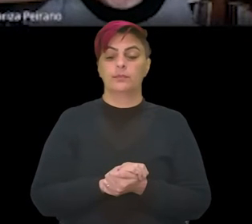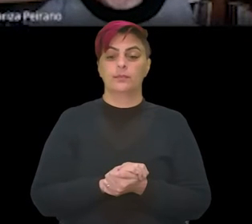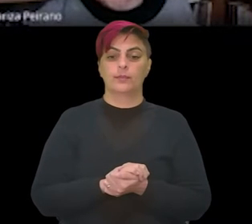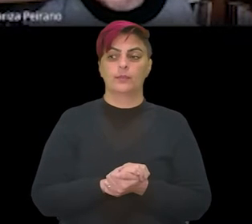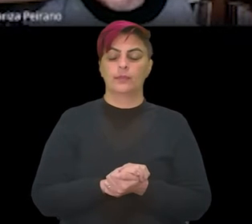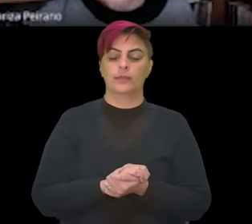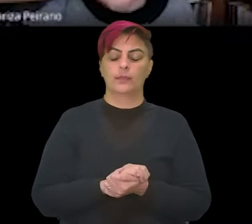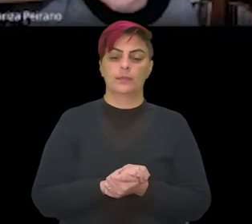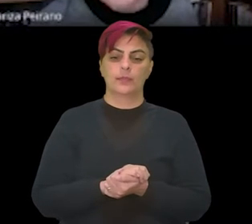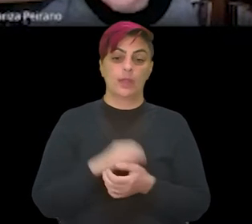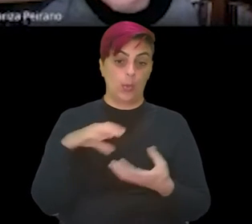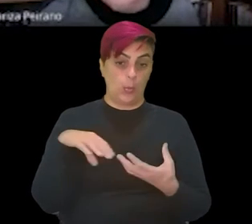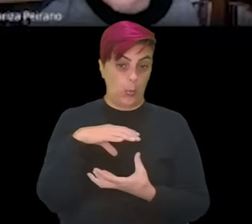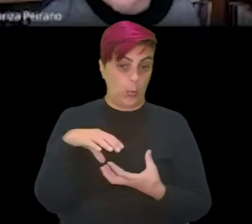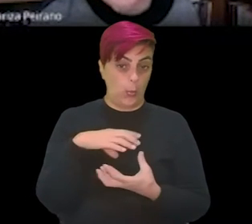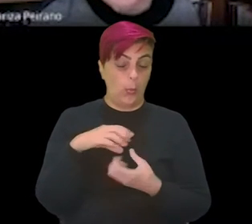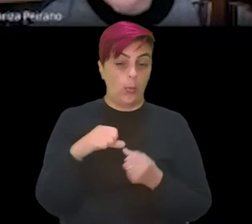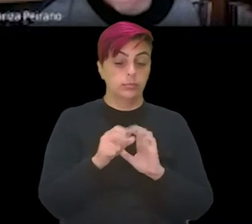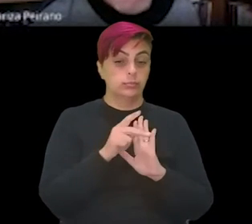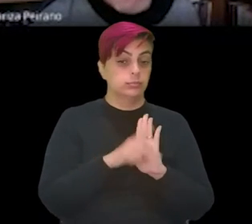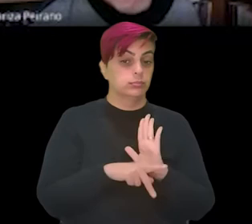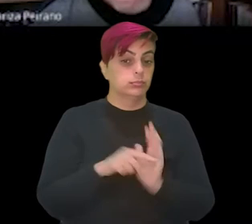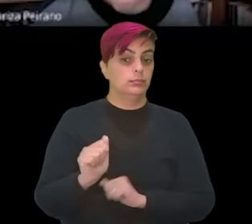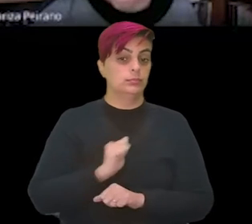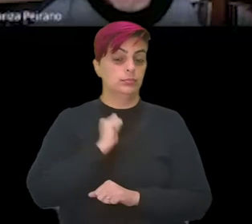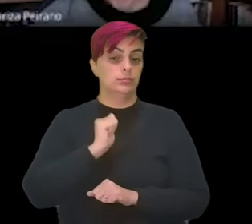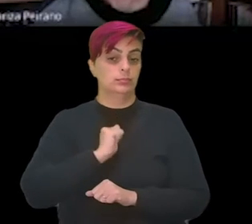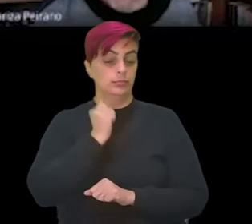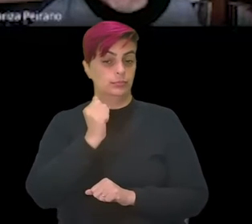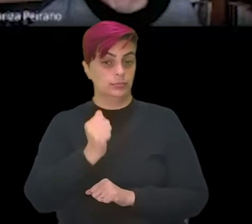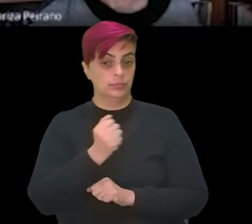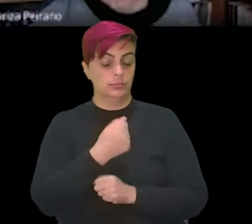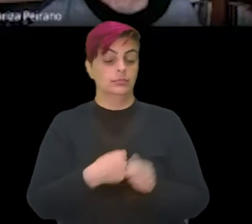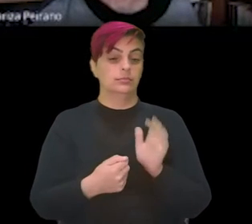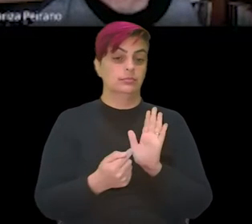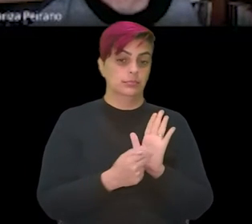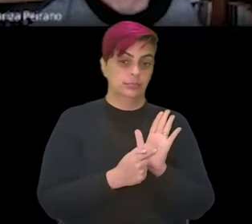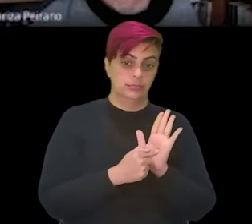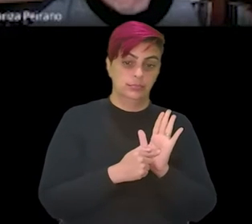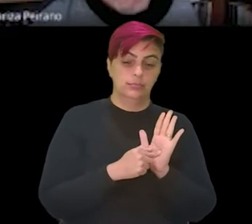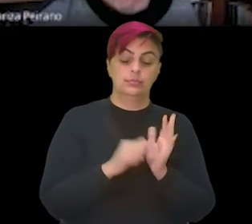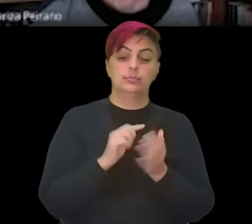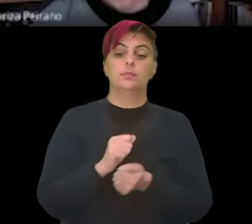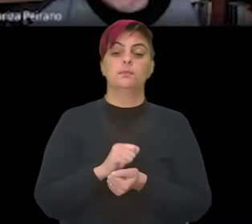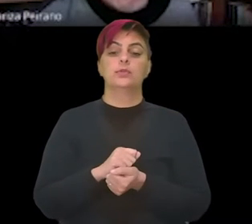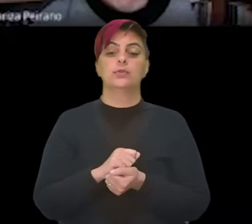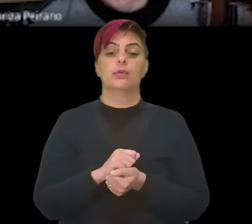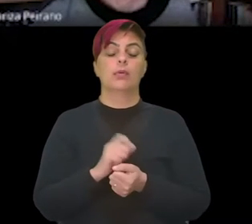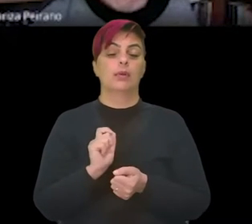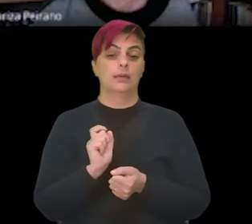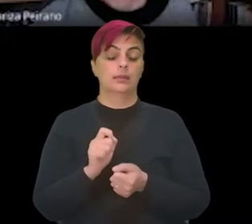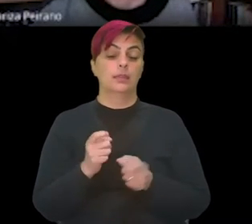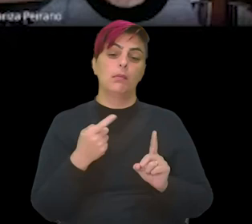A revolução no projeto antropológico resultou, assim, na consideração de que o trobriandês tinha suas